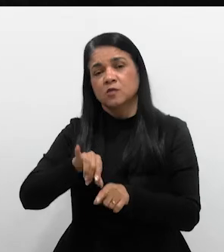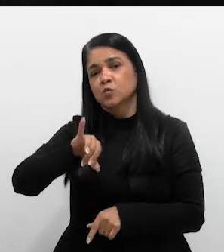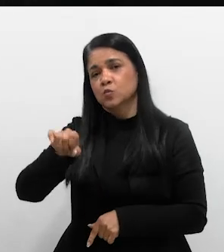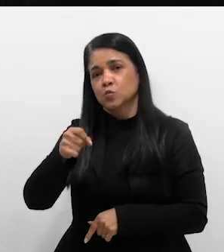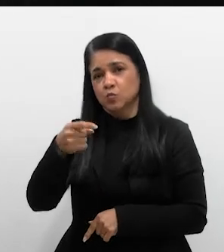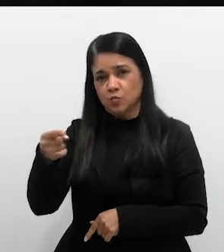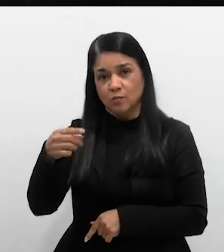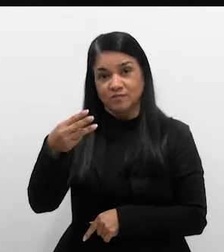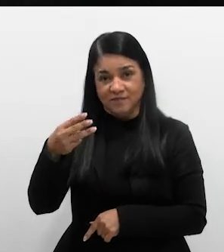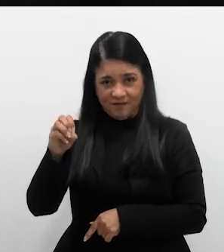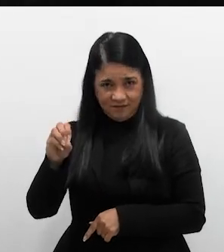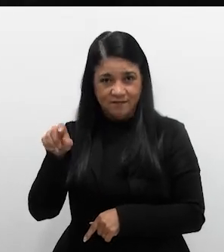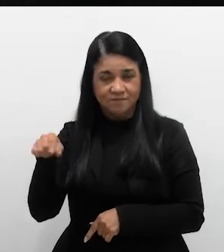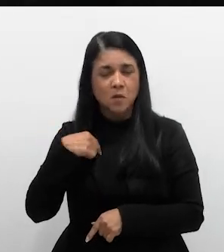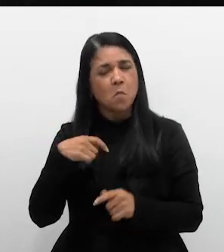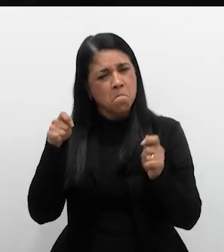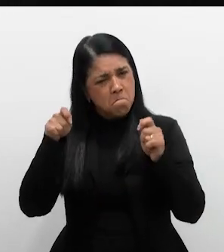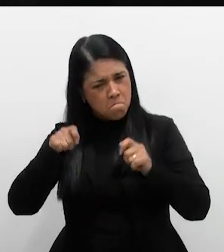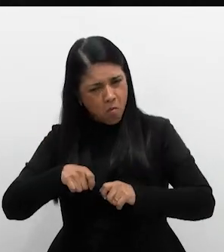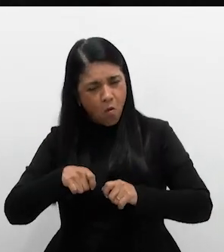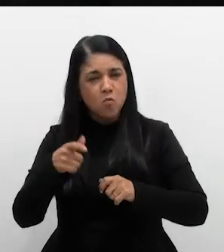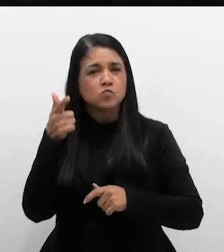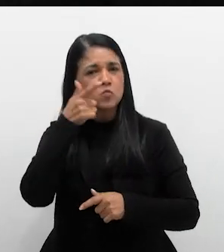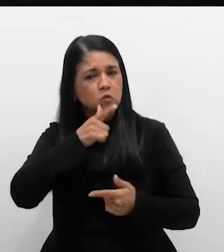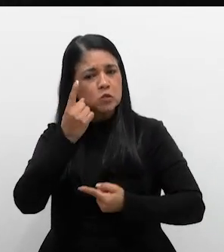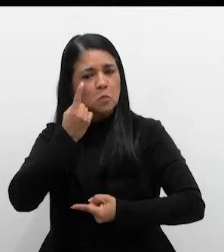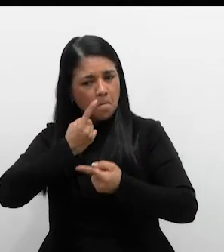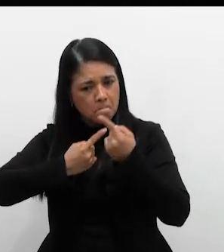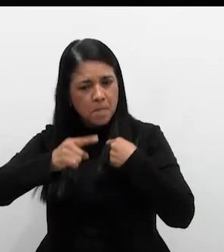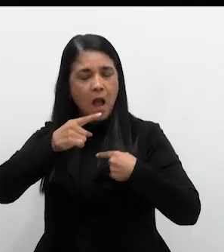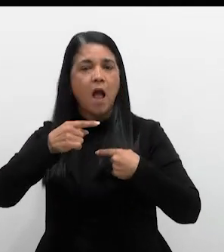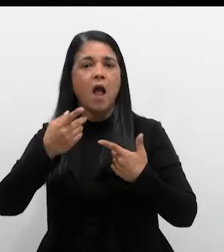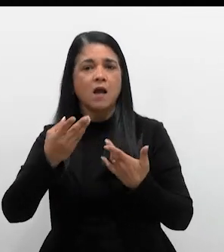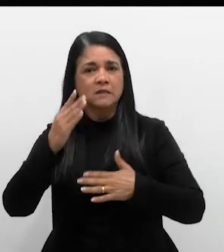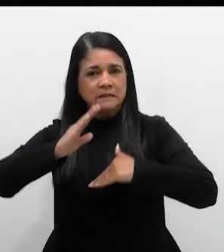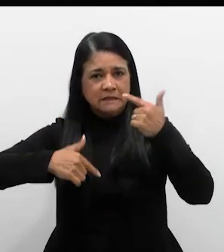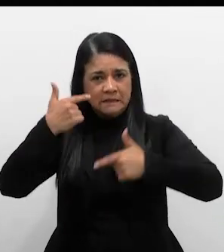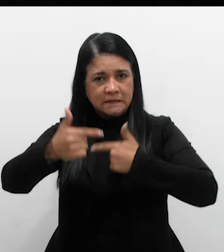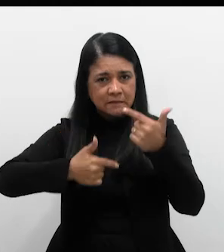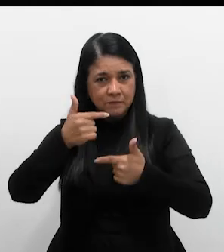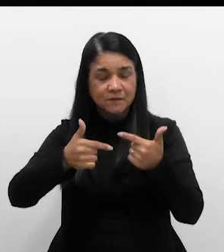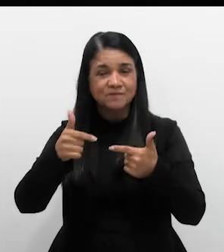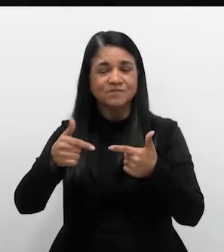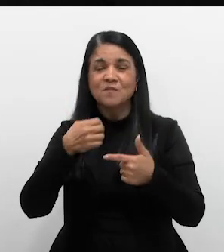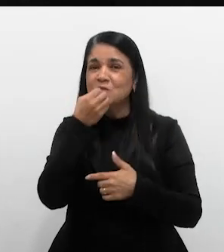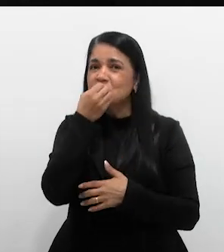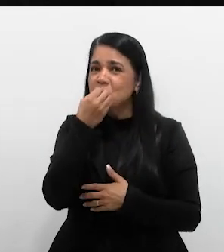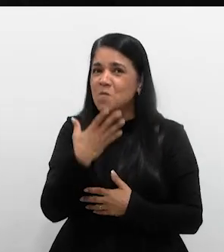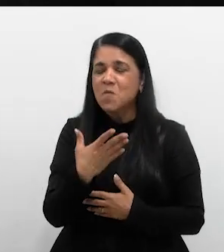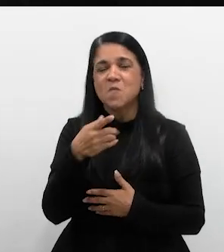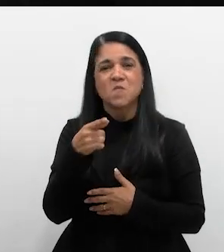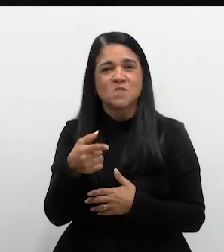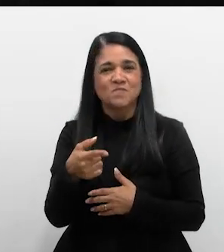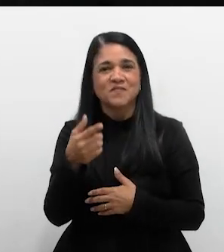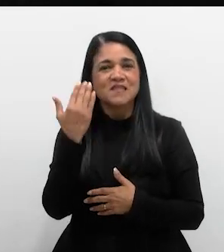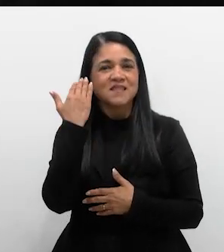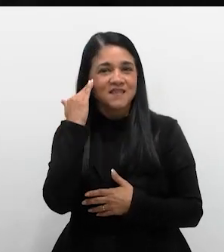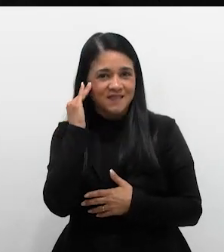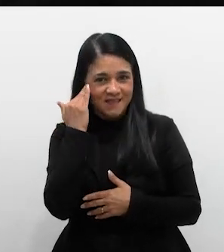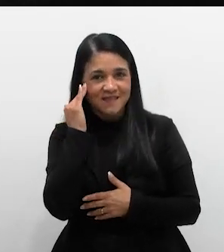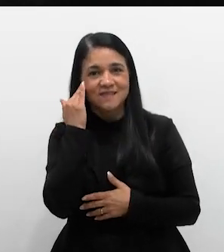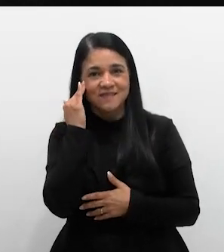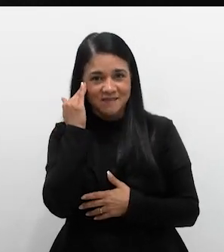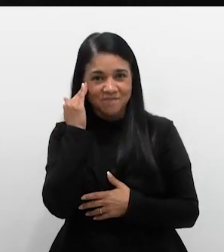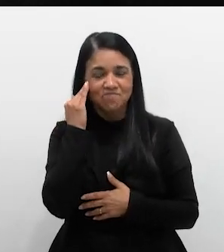né? Você ter essa consciência, gente, eu acho que eu posso chegar lá, né? Exato, Isso exato. deve ser muito bom, né? A É, palavra certa é muito bom é